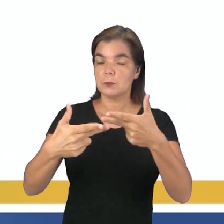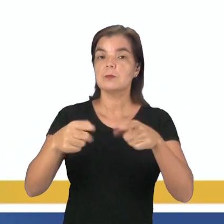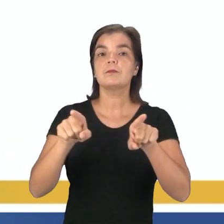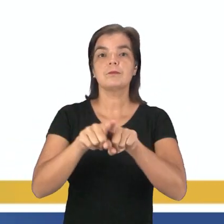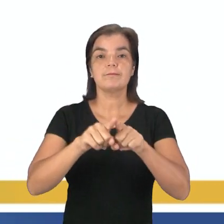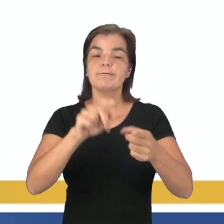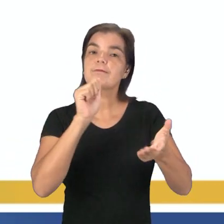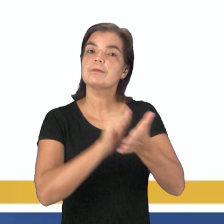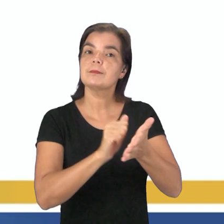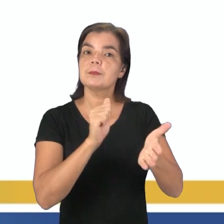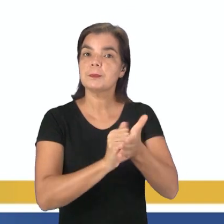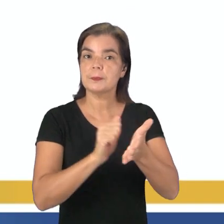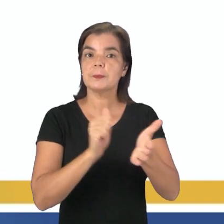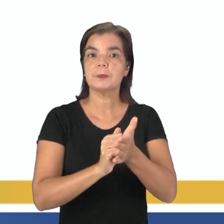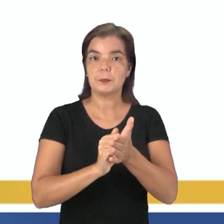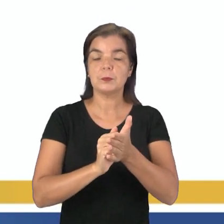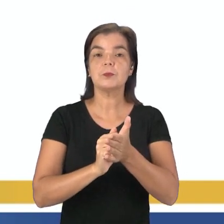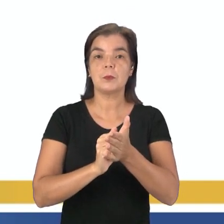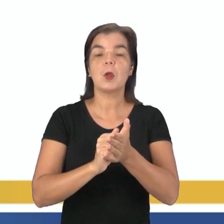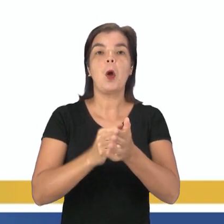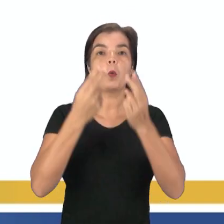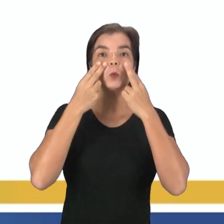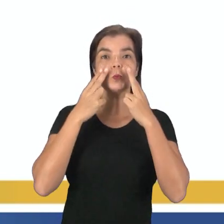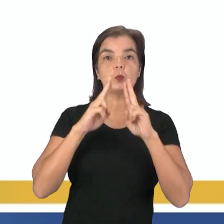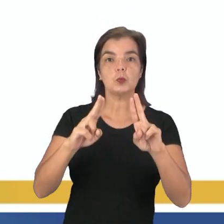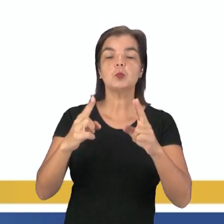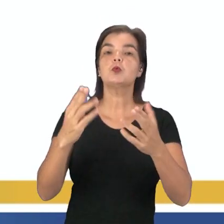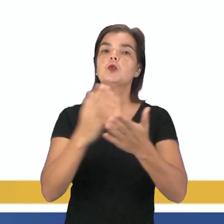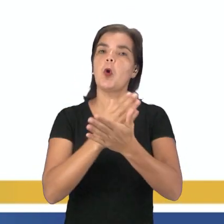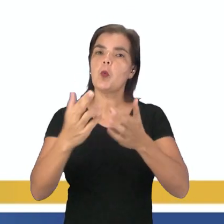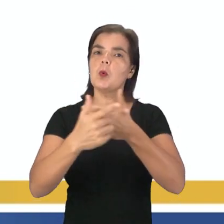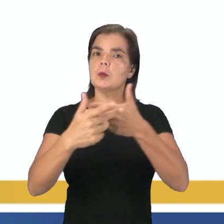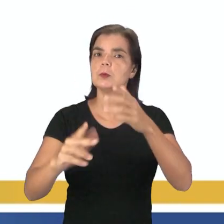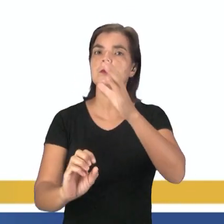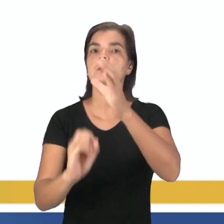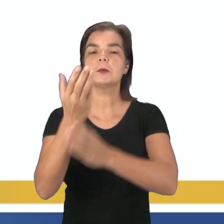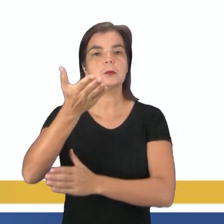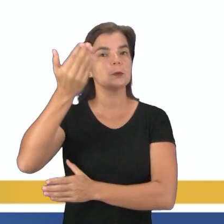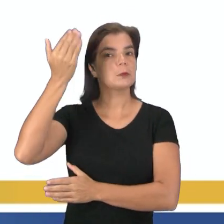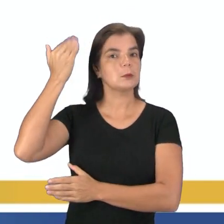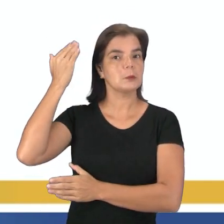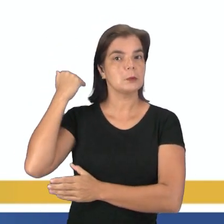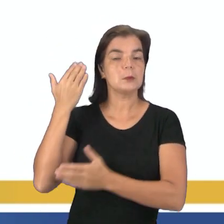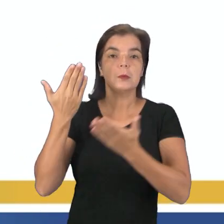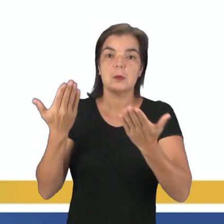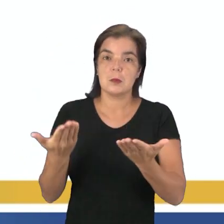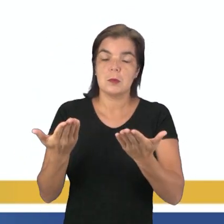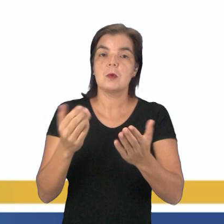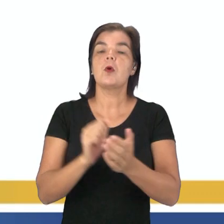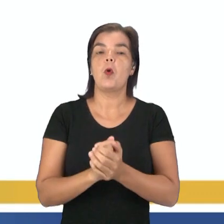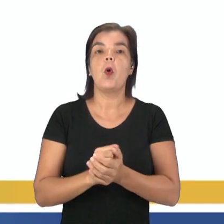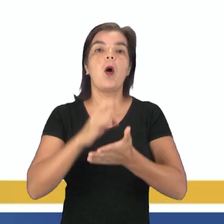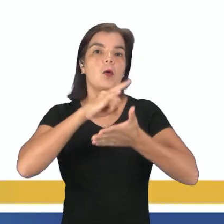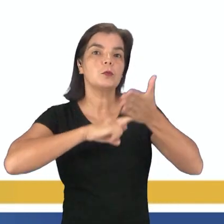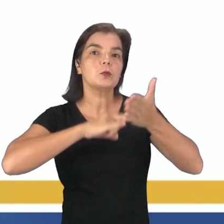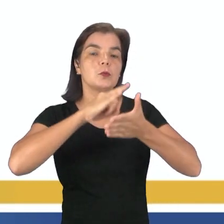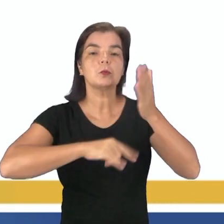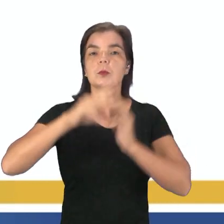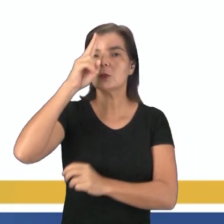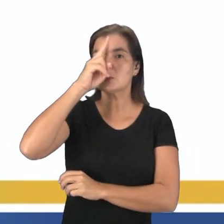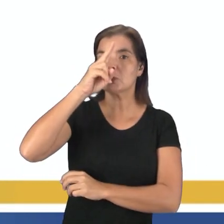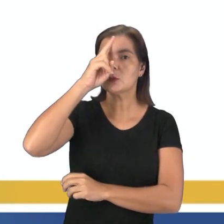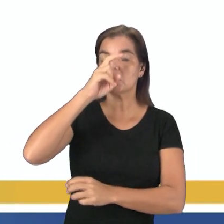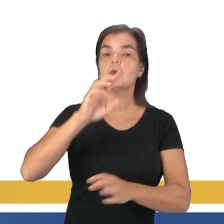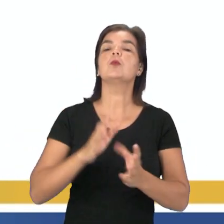está registrado, o testemunho de algum evento que ocorreu no passado. Nesse sentido, as fontes ou documentos